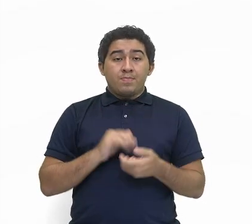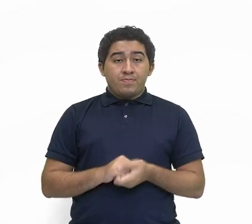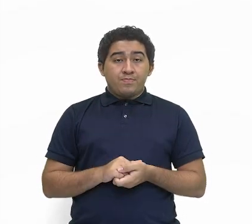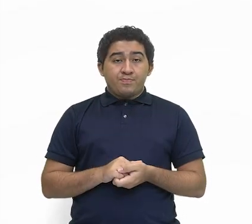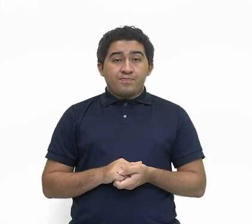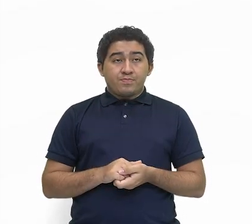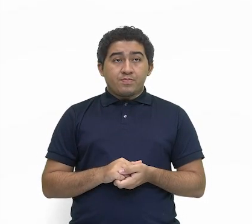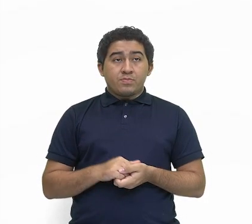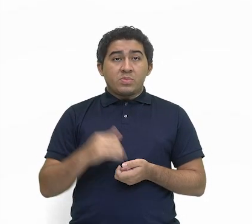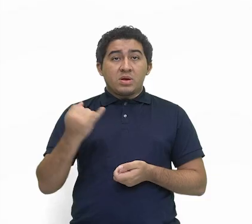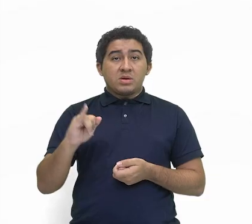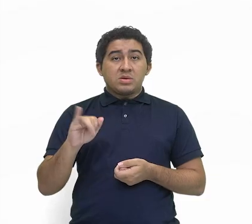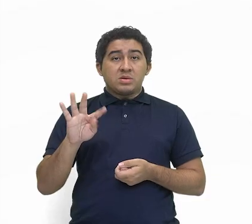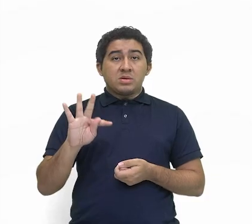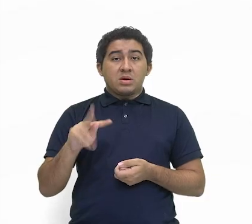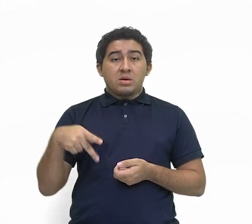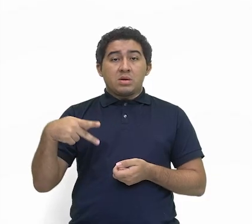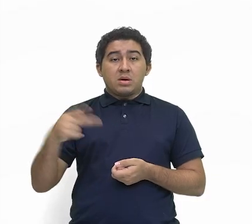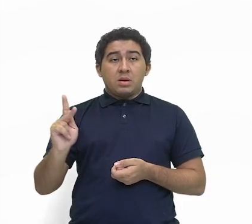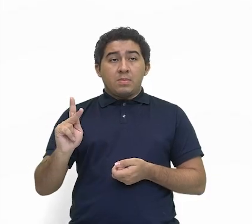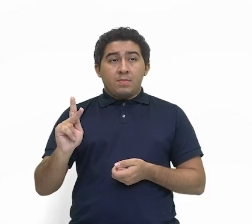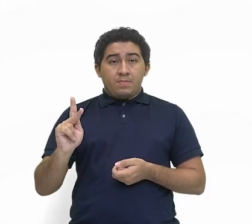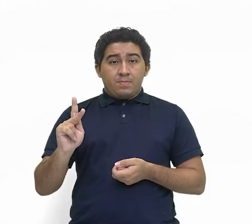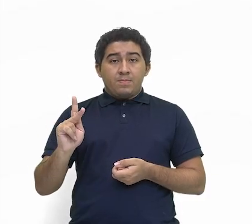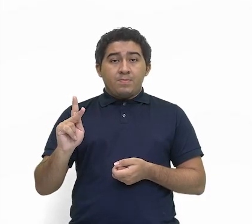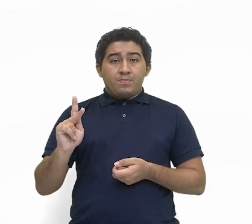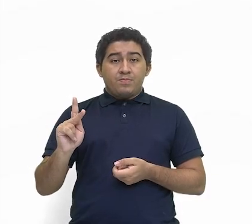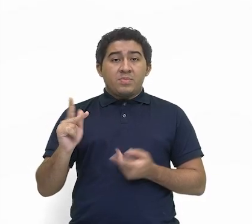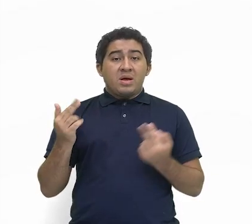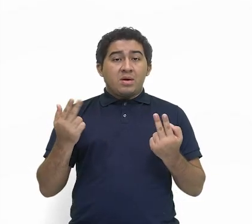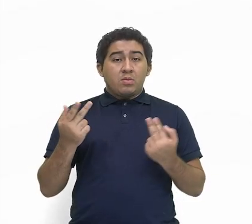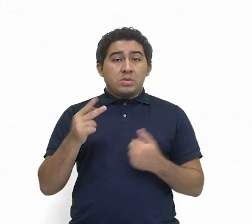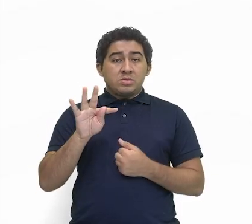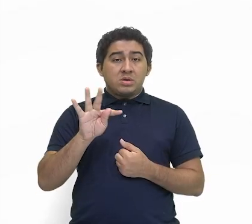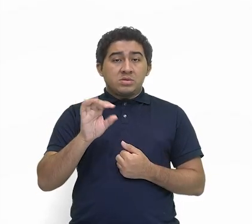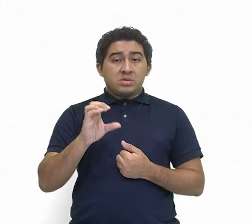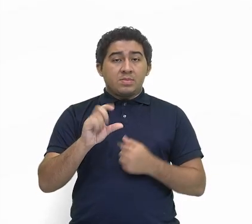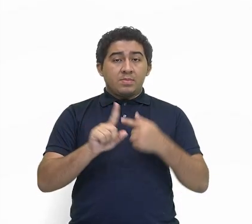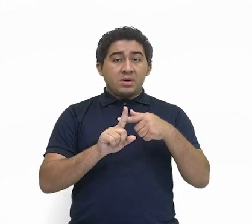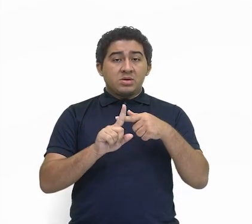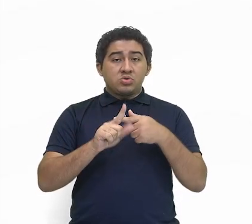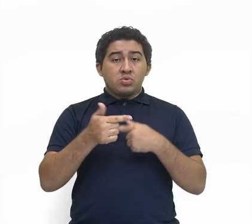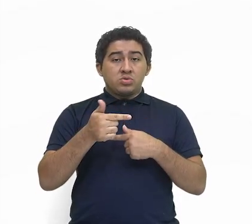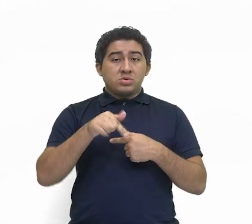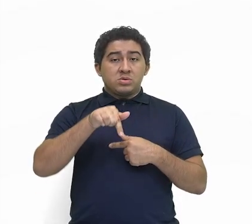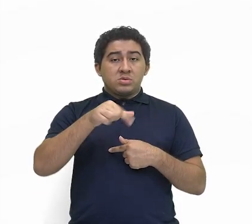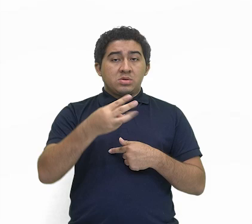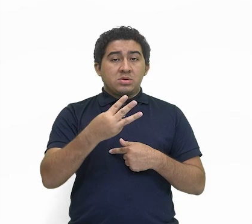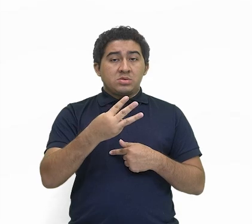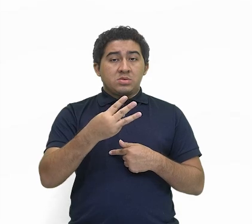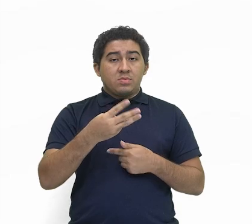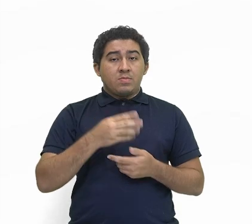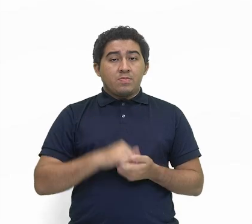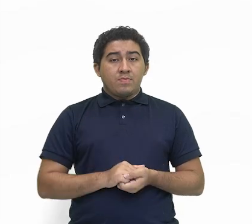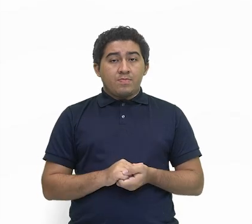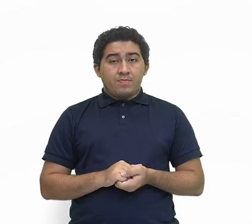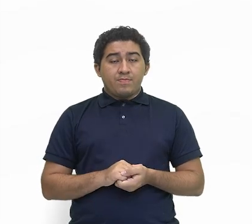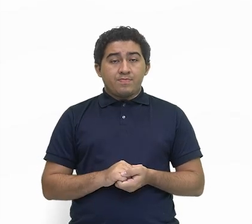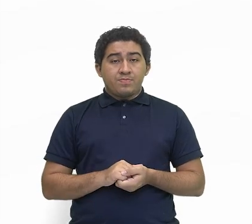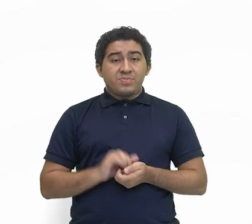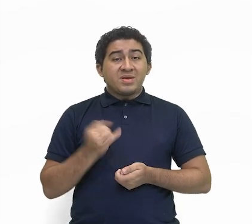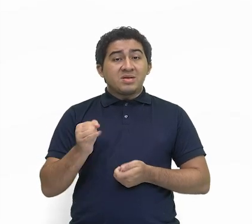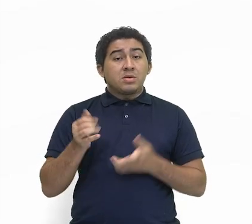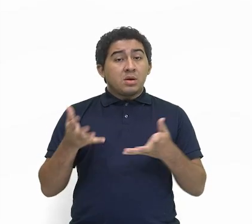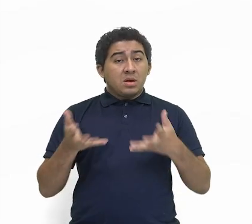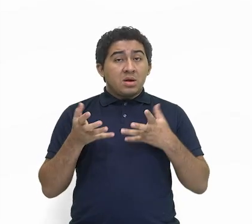se TK, que a gente viu agora, é TC mais 273, se eu quiser